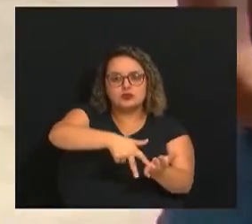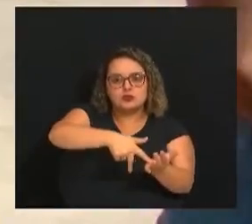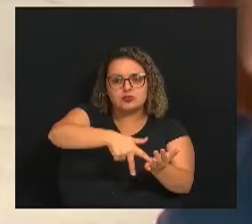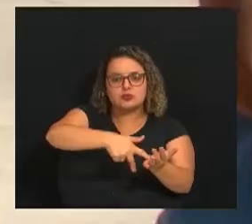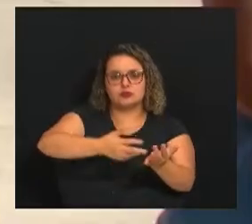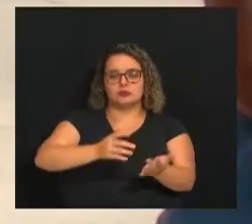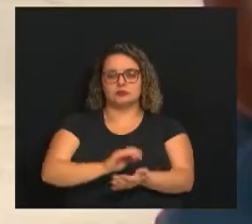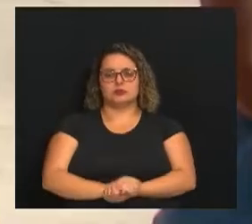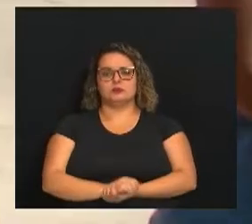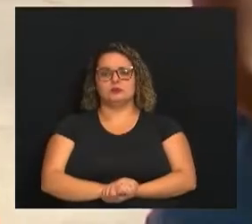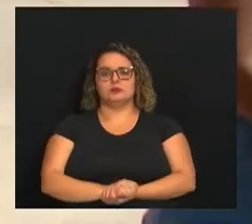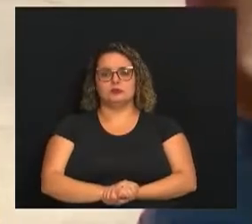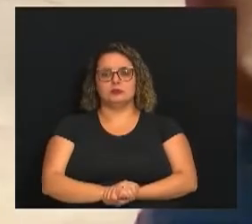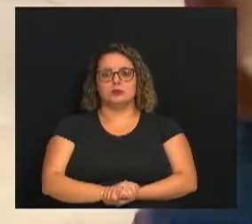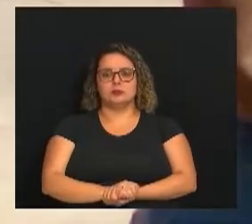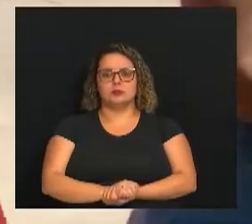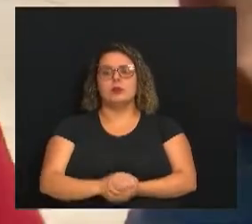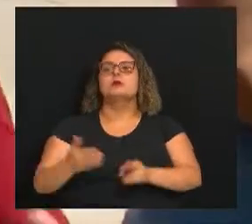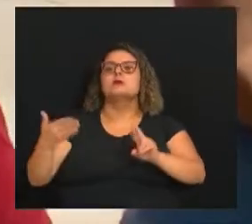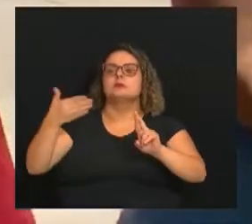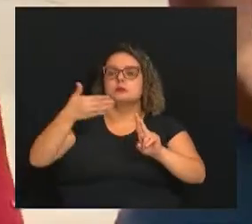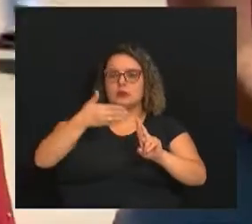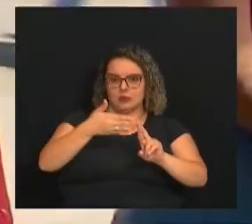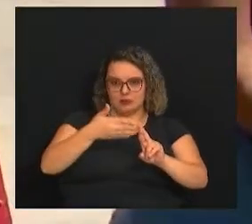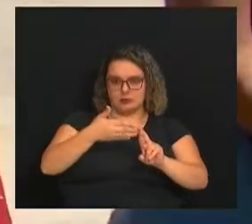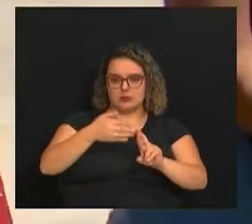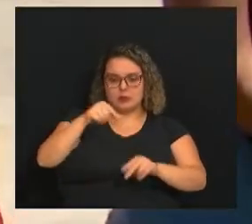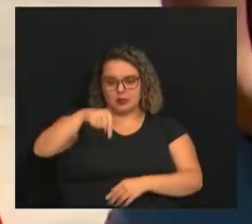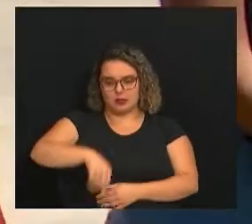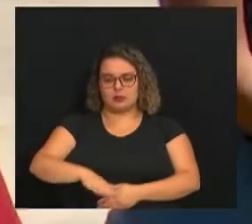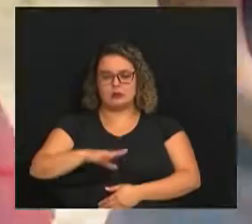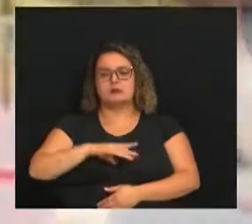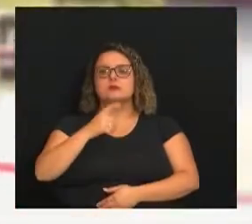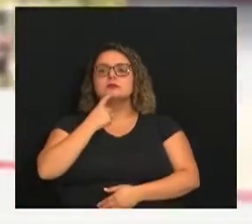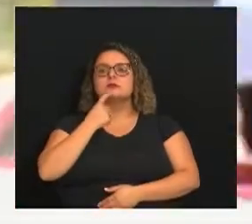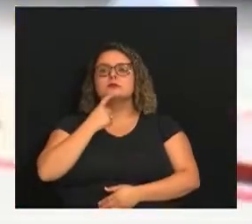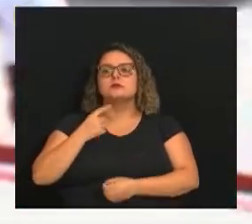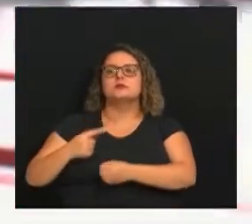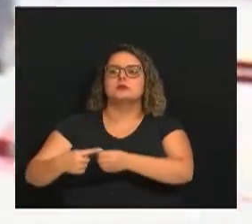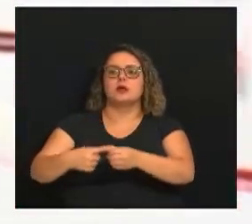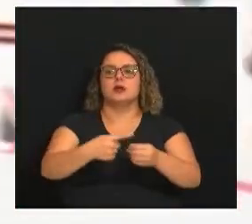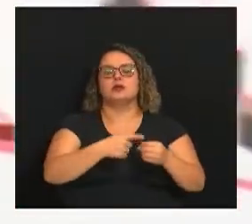certamente será uma referência, não só em Campinas e na região.